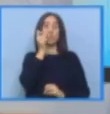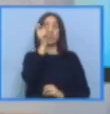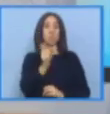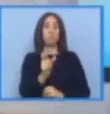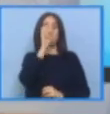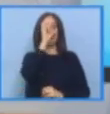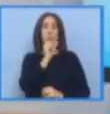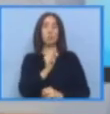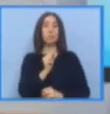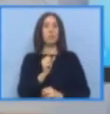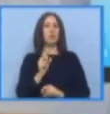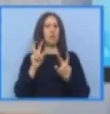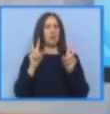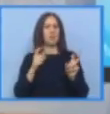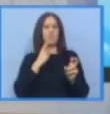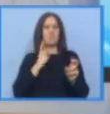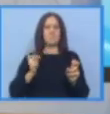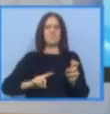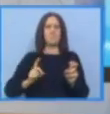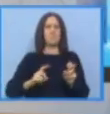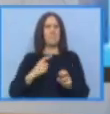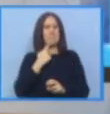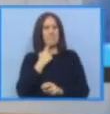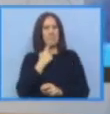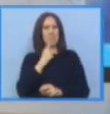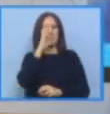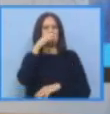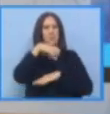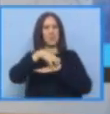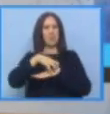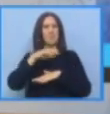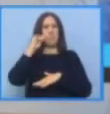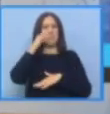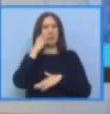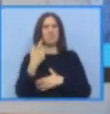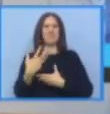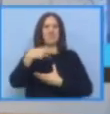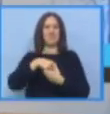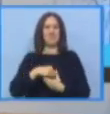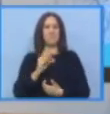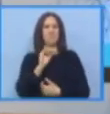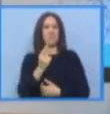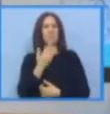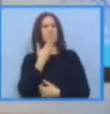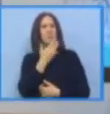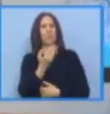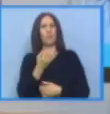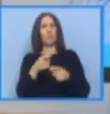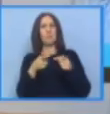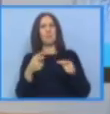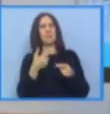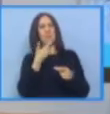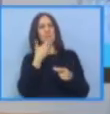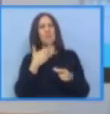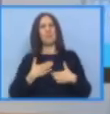depois de vários casos que atingiram o seu próprio Ministério, ainda se meter numa destas de pedir bilhetes para o